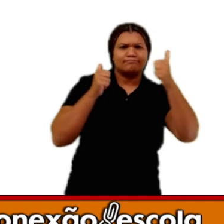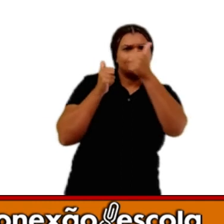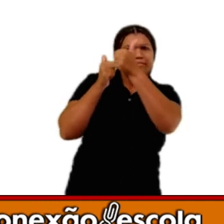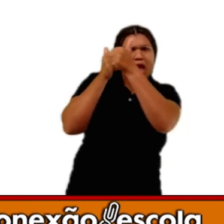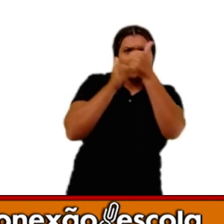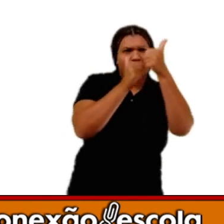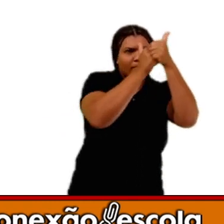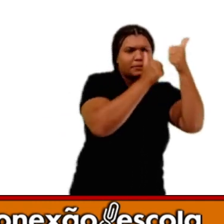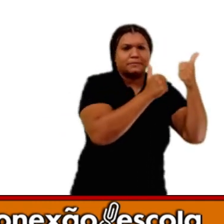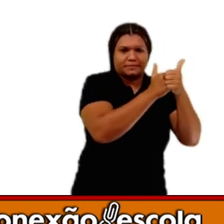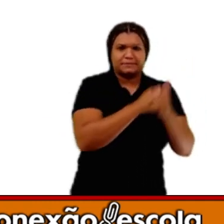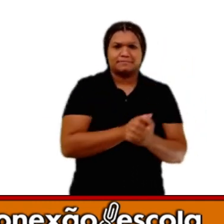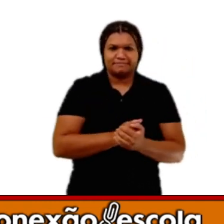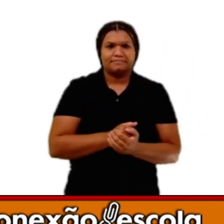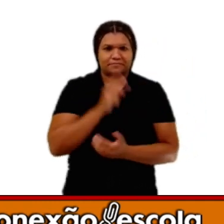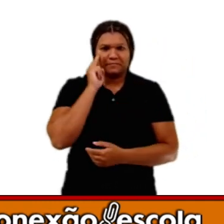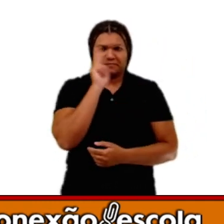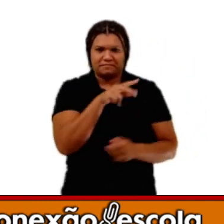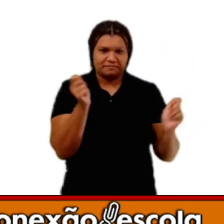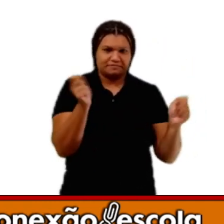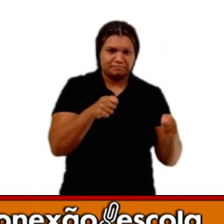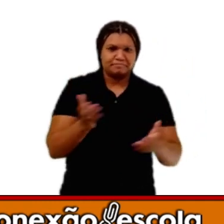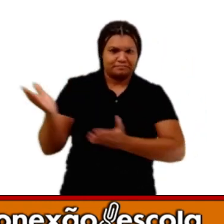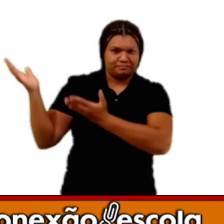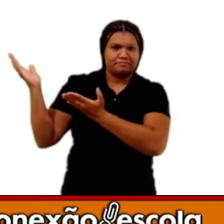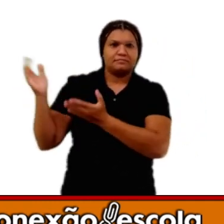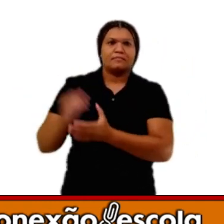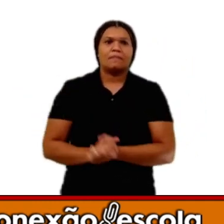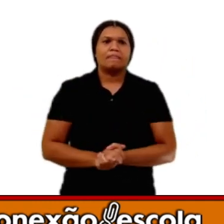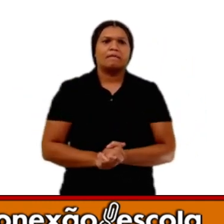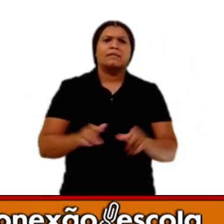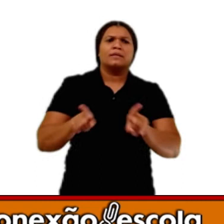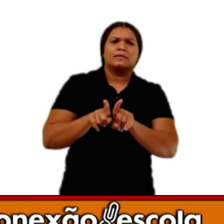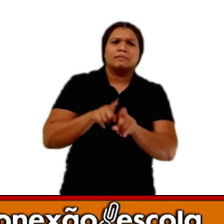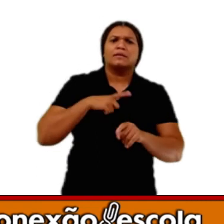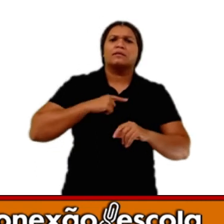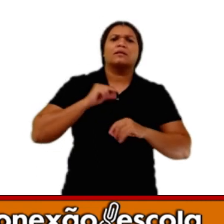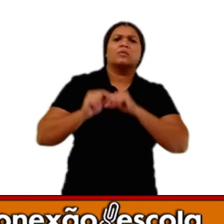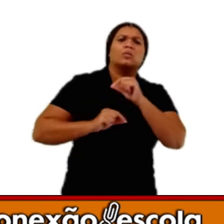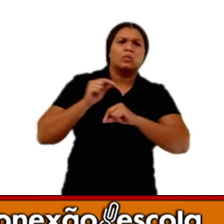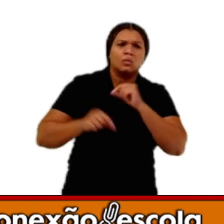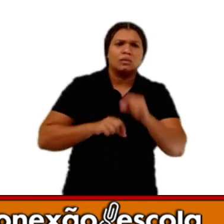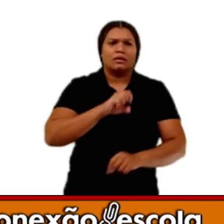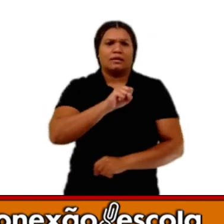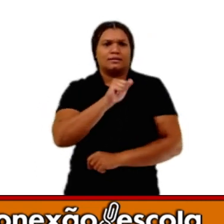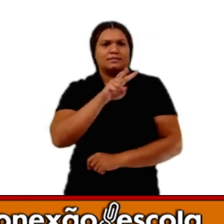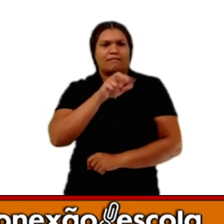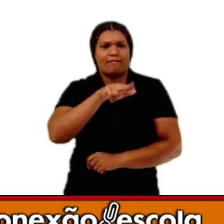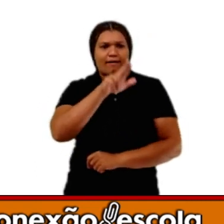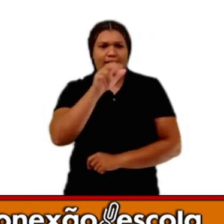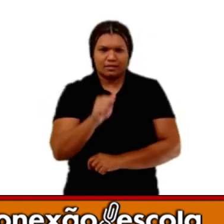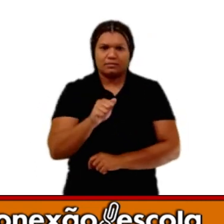próximas, beleza? Temos também aí as pradarias e as savanas, temos o bioma de deserto, tão